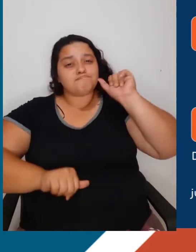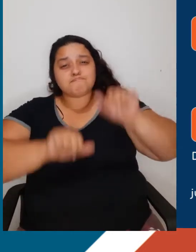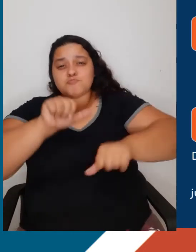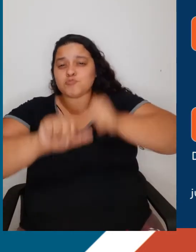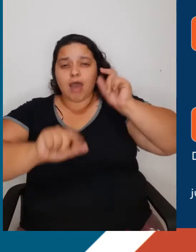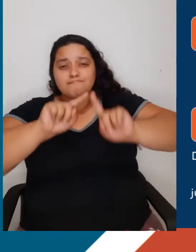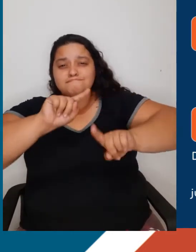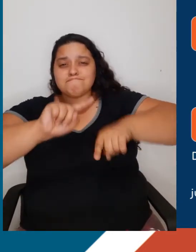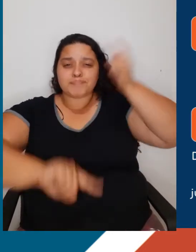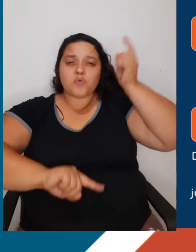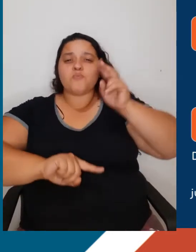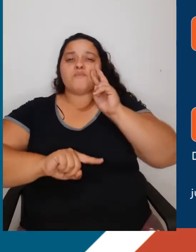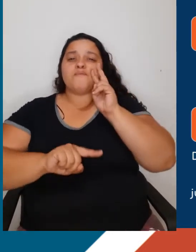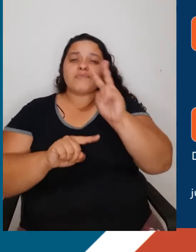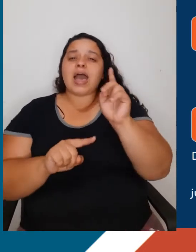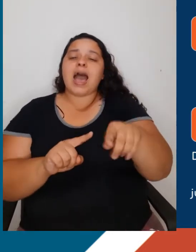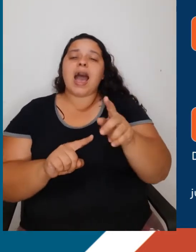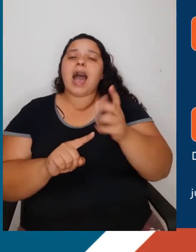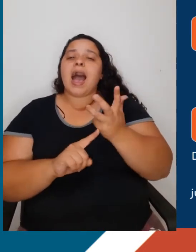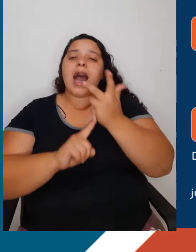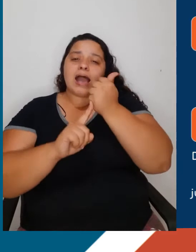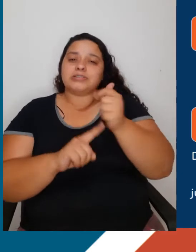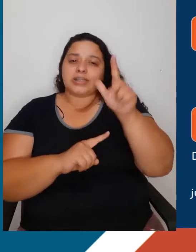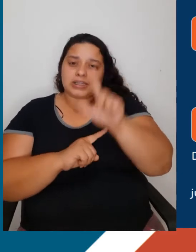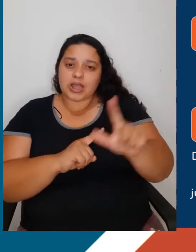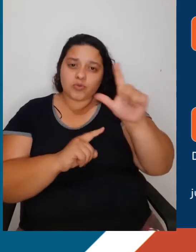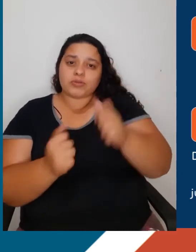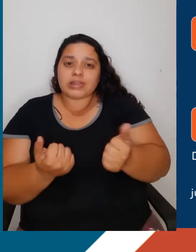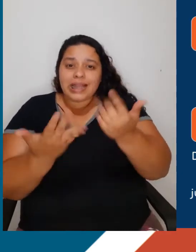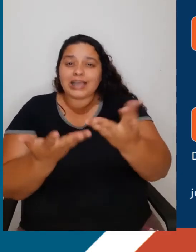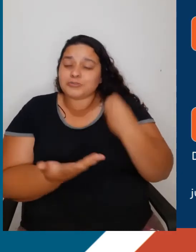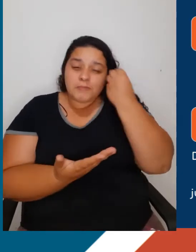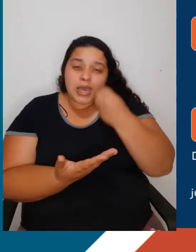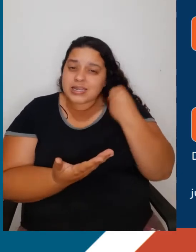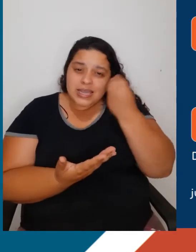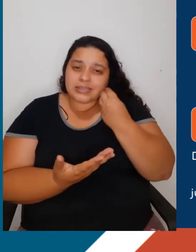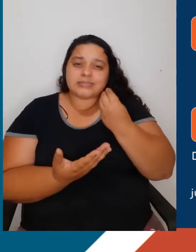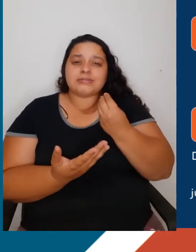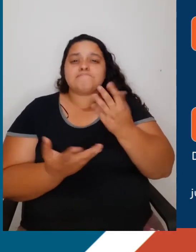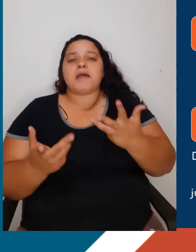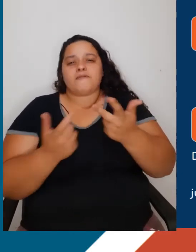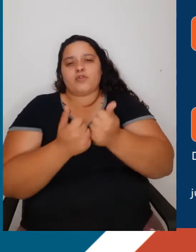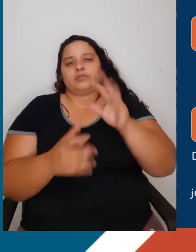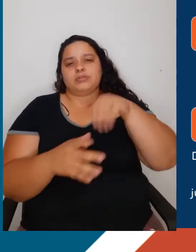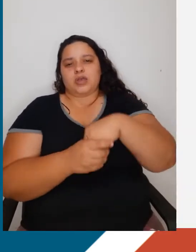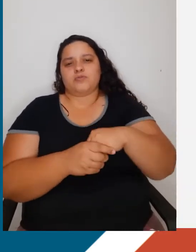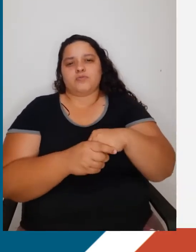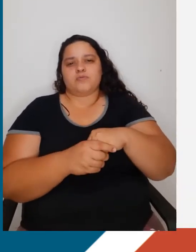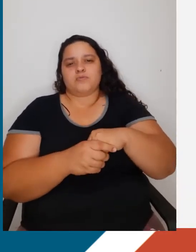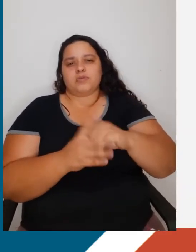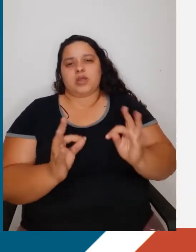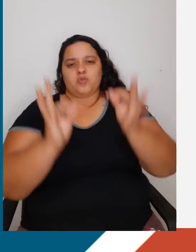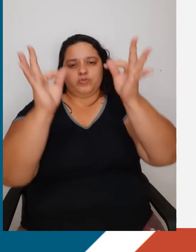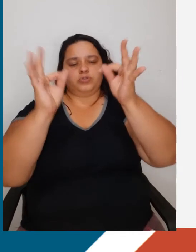revolucionar e ressignificar o que pode ser visto como arte e literatura, proporcionando experiências imersivas no mundo digital.